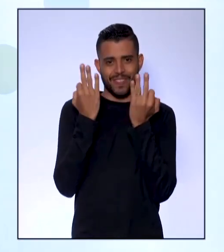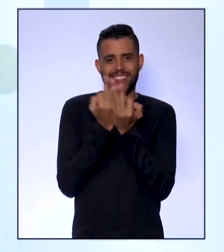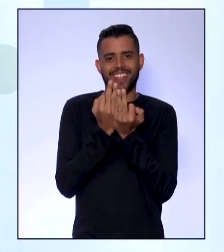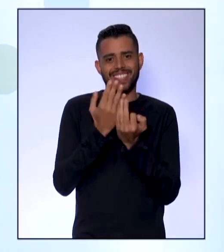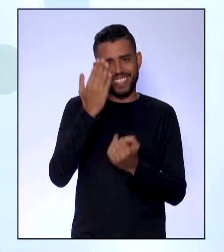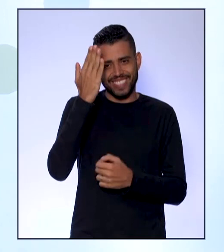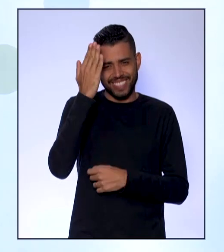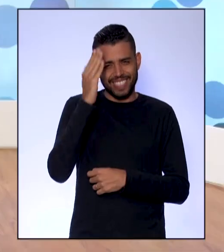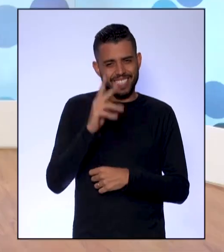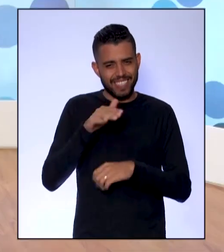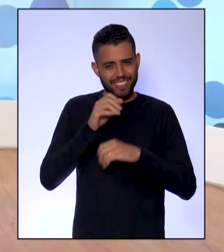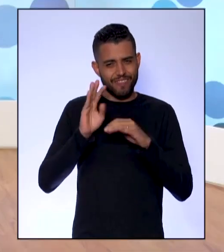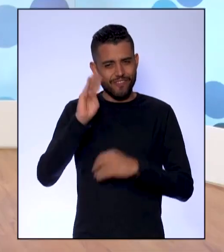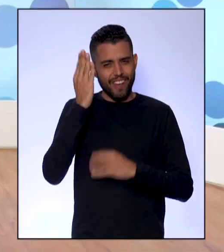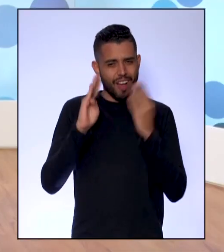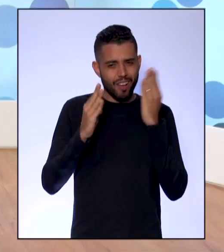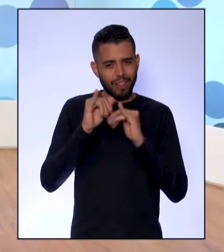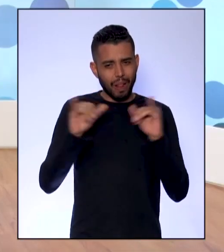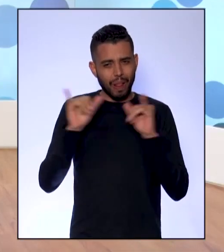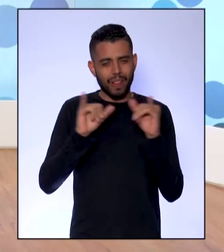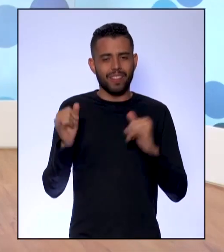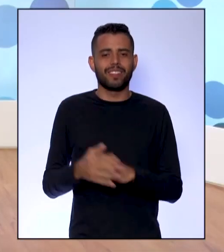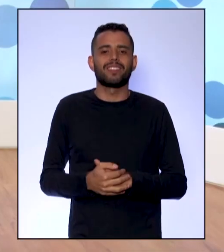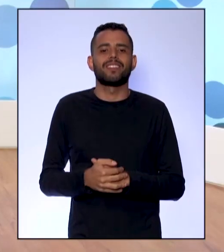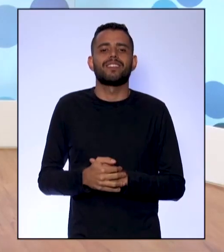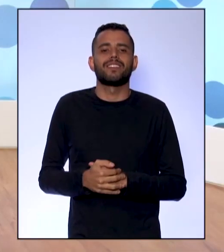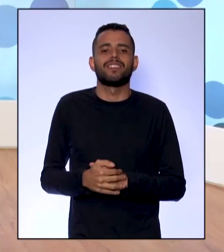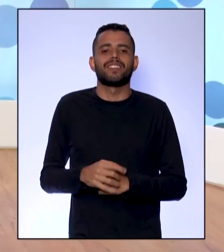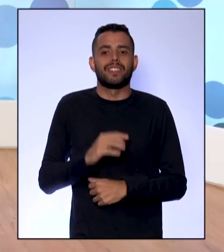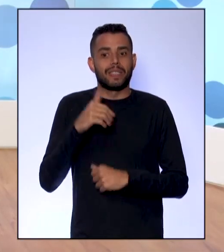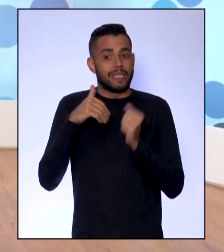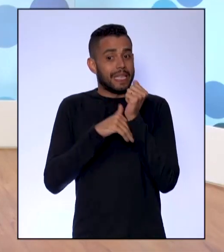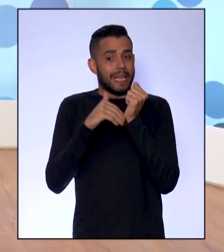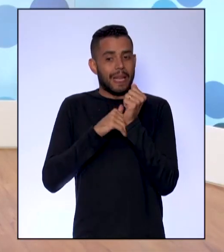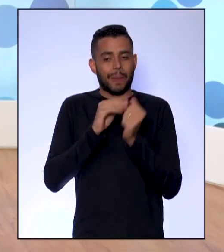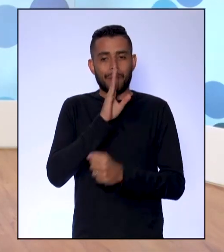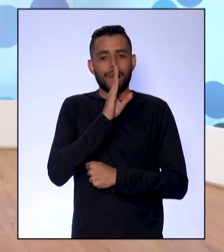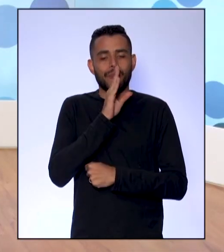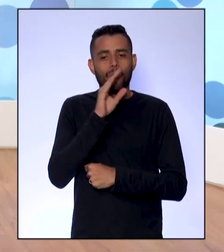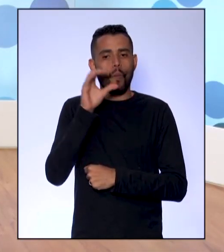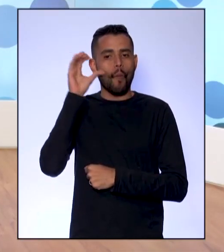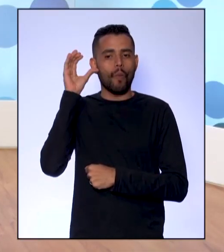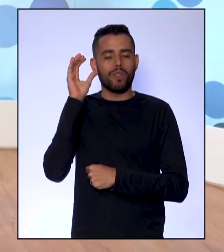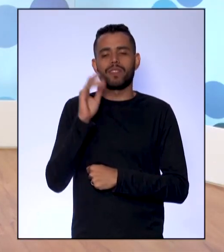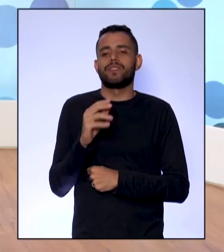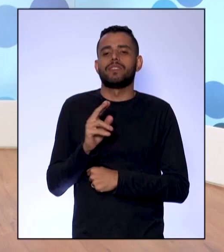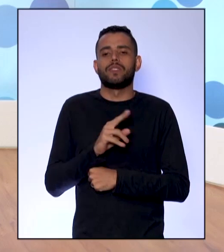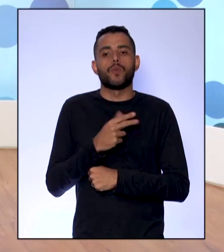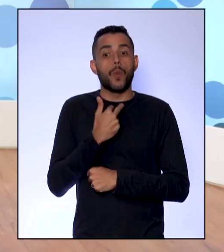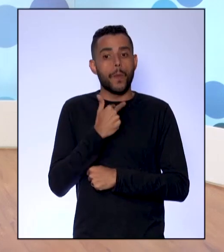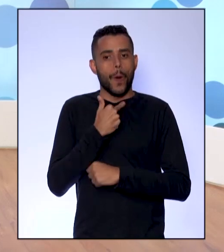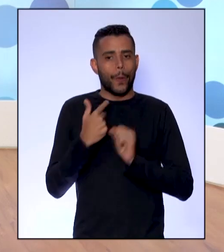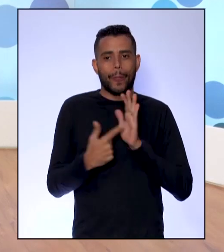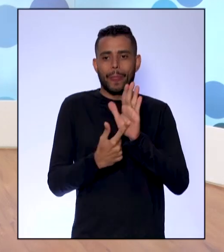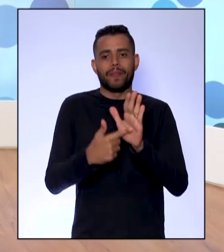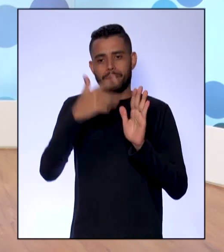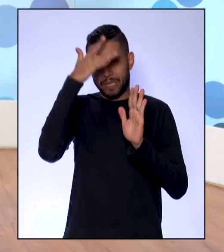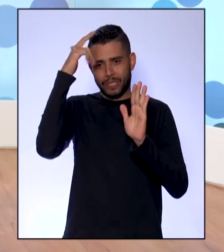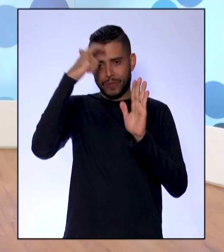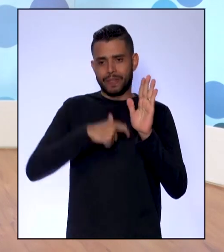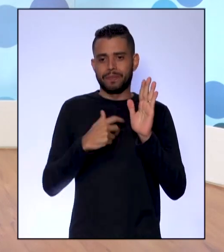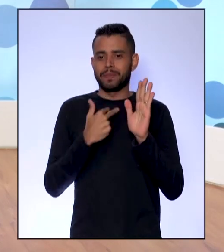Quase. secreto. Ó. Olha, eu tô com medo, é melhor segurar. Fabiana, vamos Não mudar de vamos- assunto? Não vamos citar nomes, não vamos nos comprometer, entendeu?